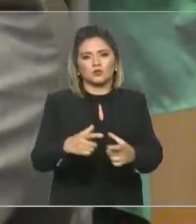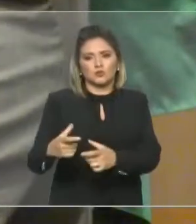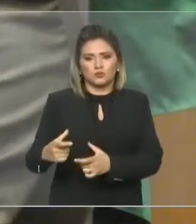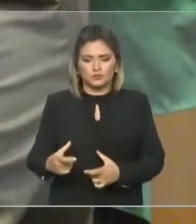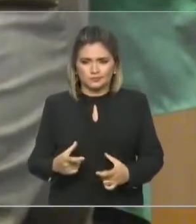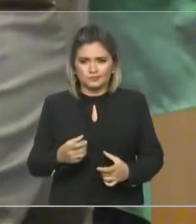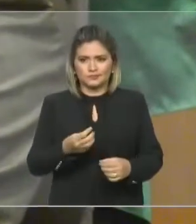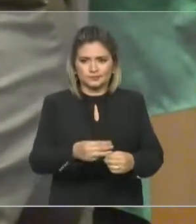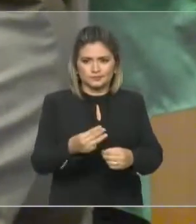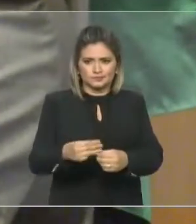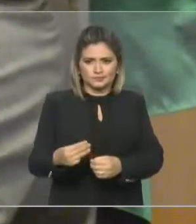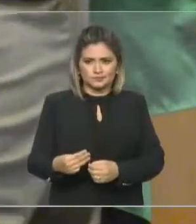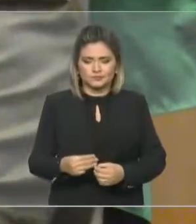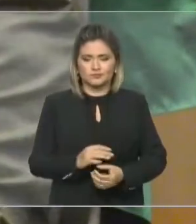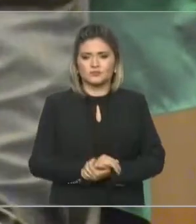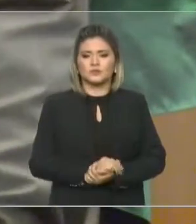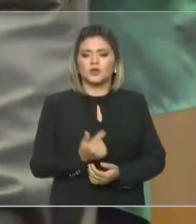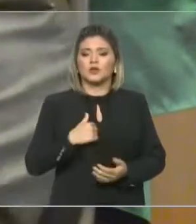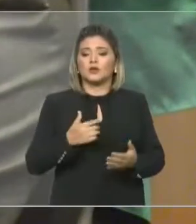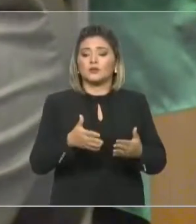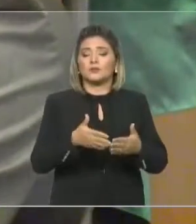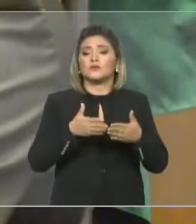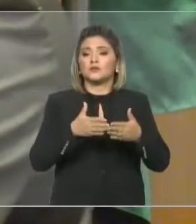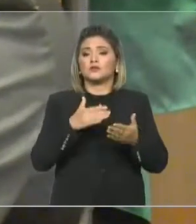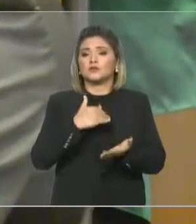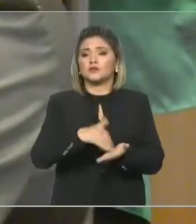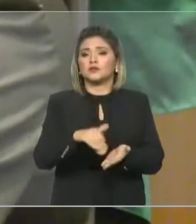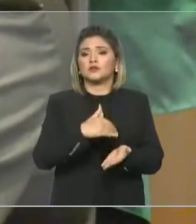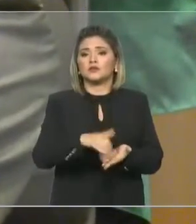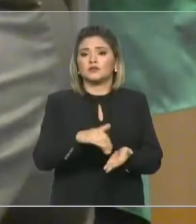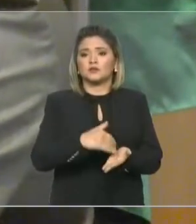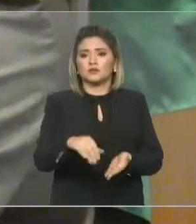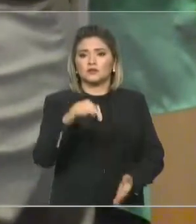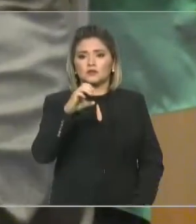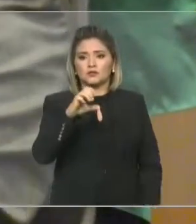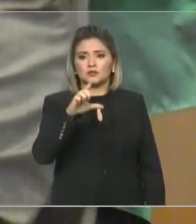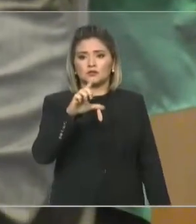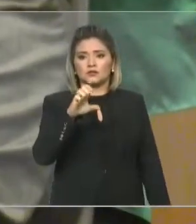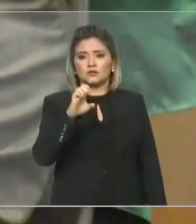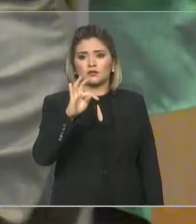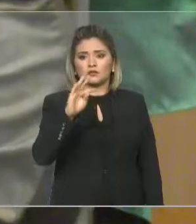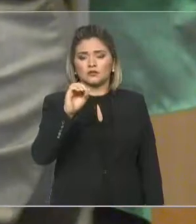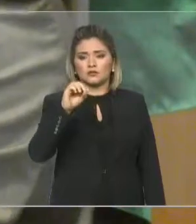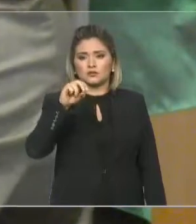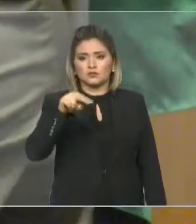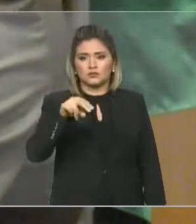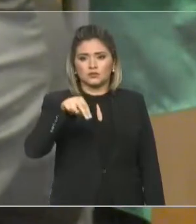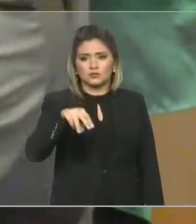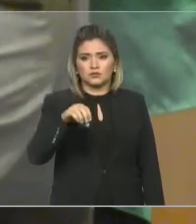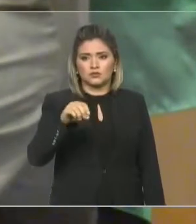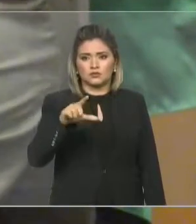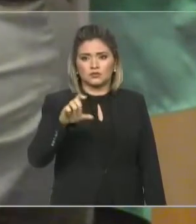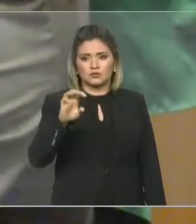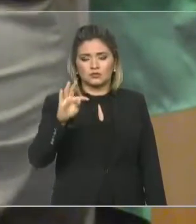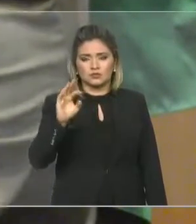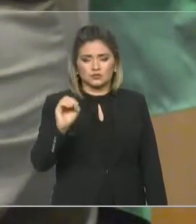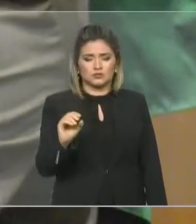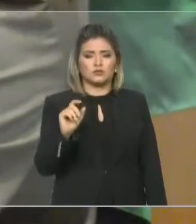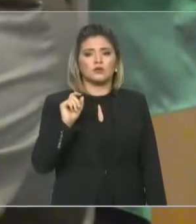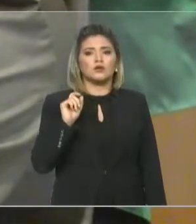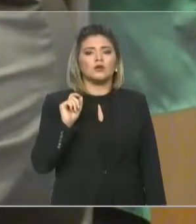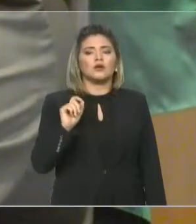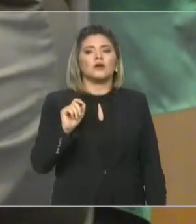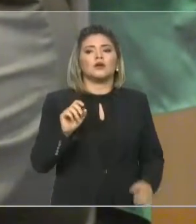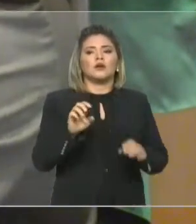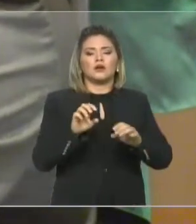Cleiton Noleto, da CINFRA, da Secretaria de Infraestrutura, que a gente possa fazer o mais rápido possível o tapa-buraco da estrada